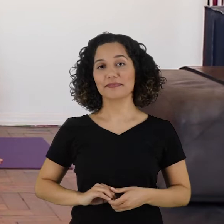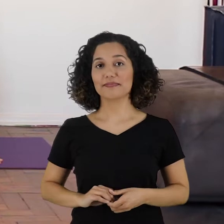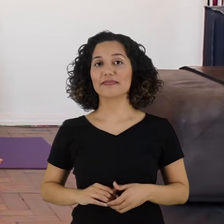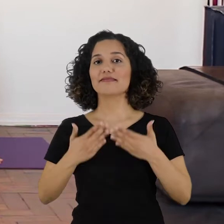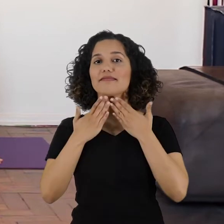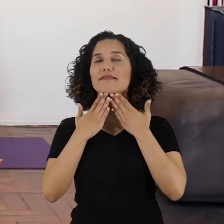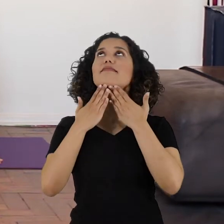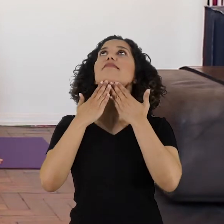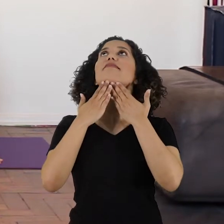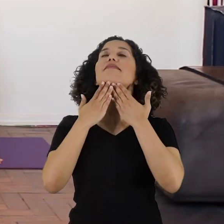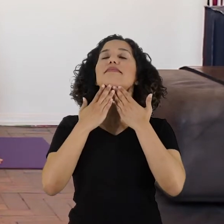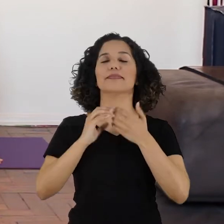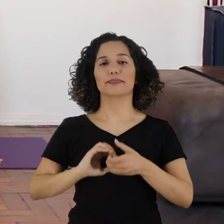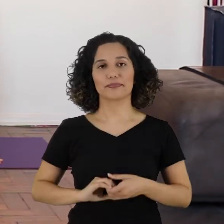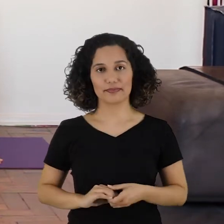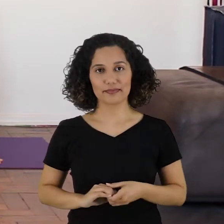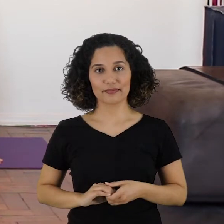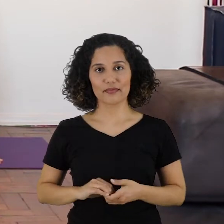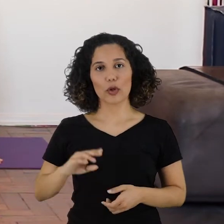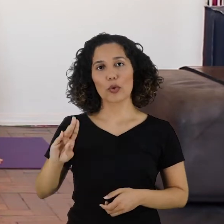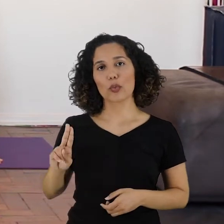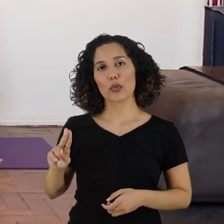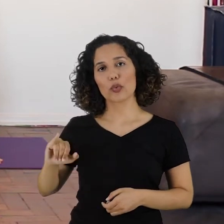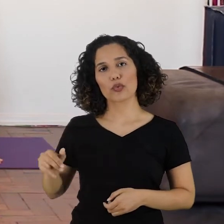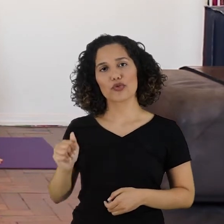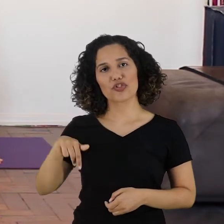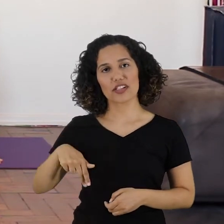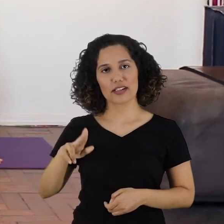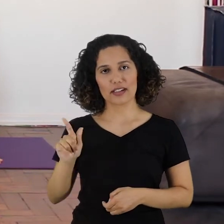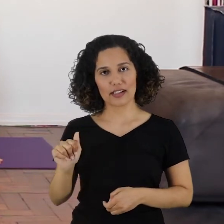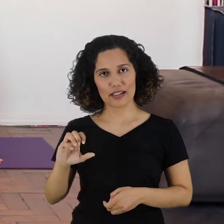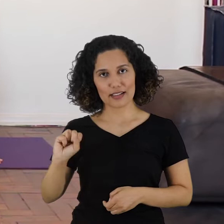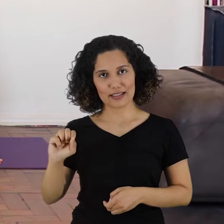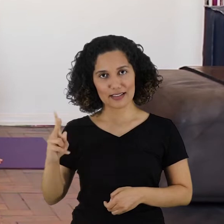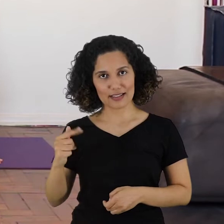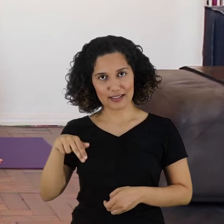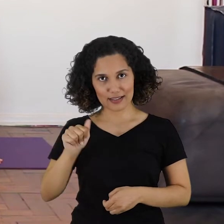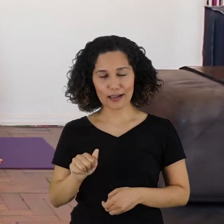gostoso, deixar a cabeça ir lá para trás, no Bhujangasana, na postura da serpente.